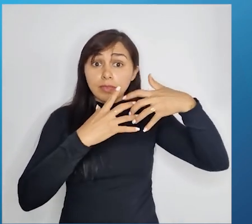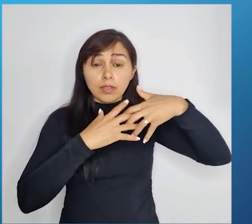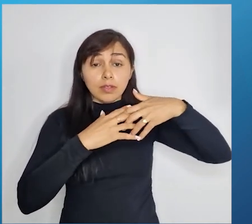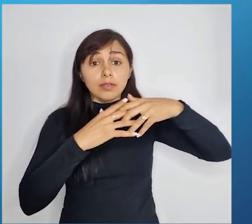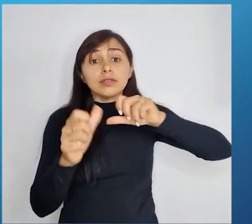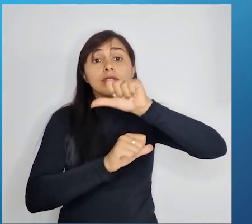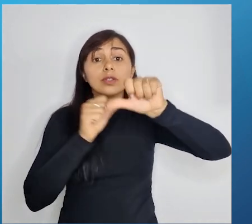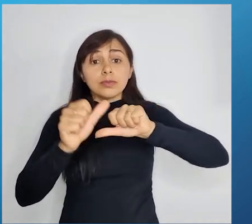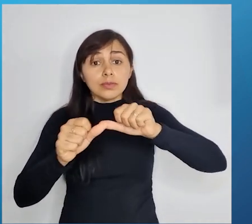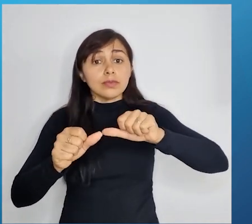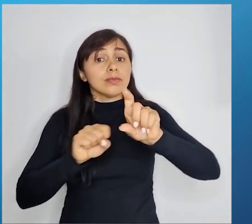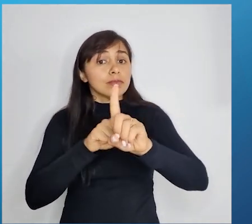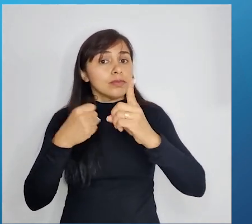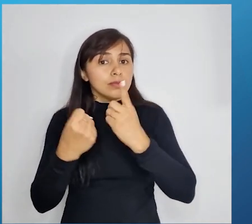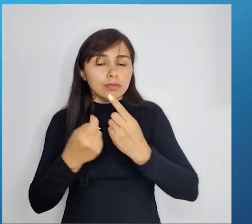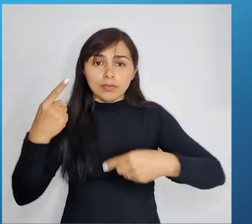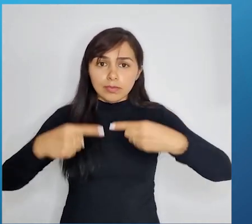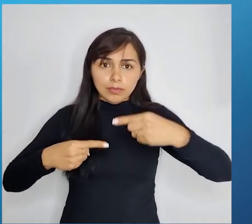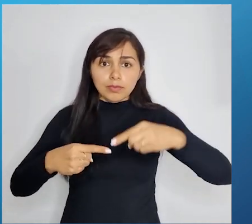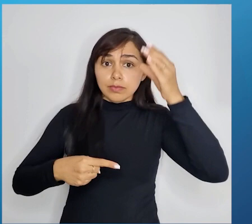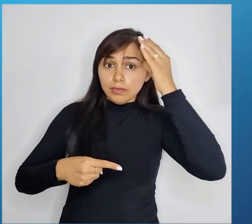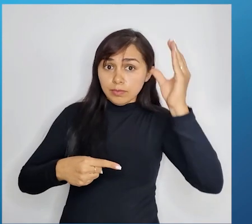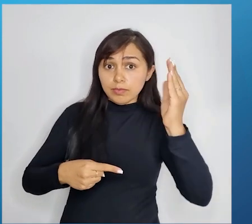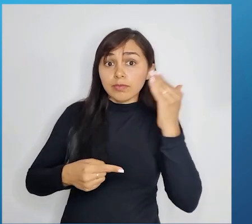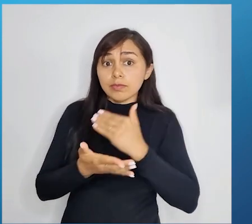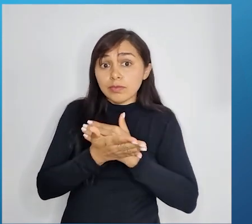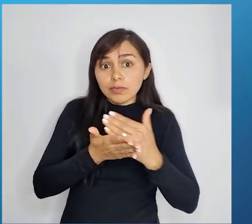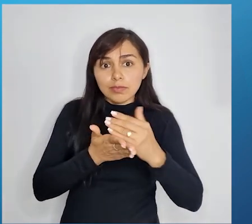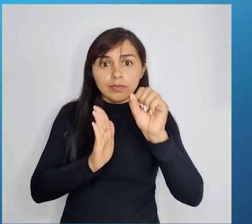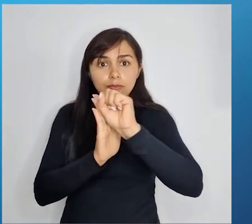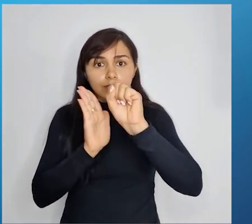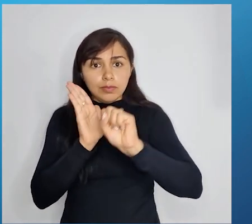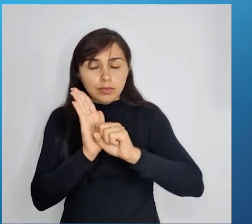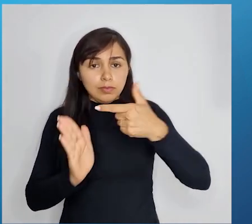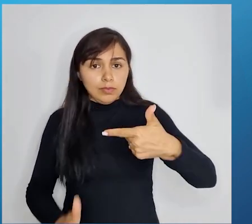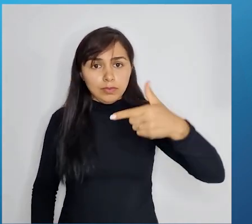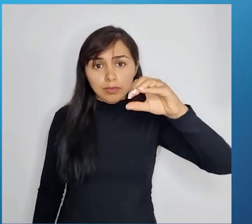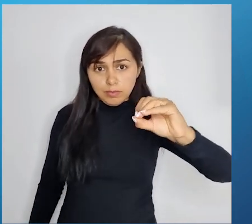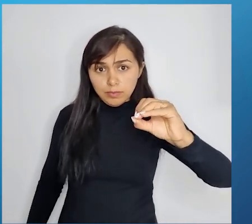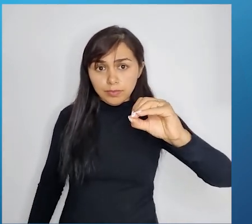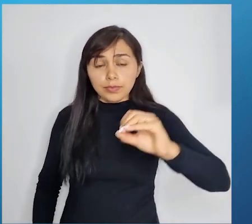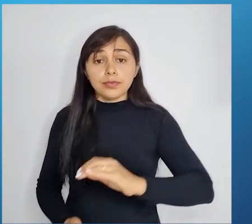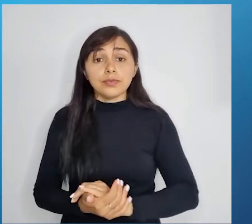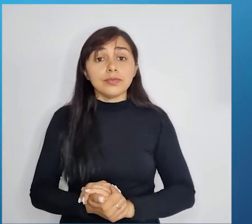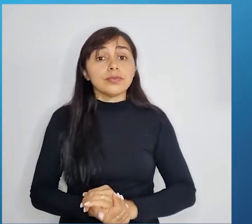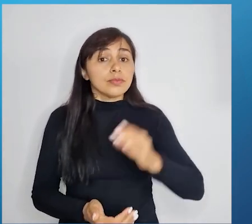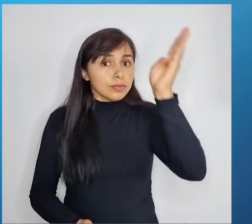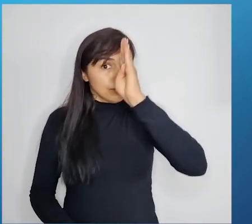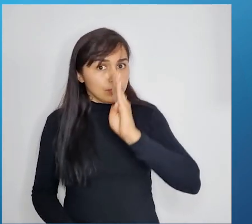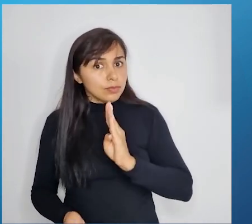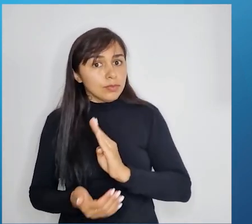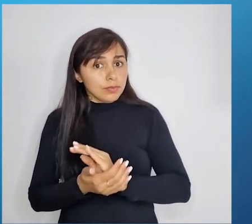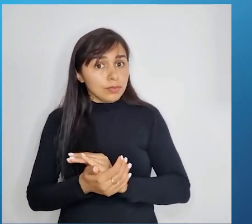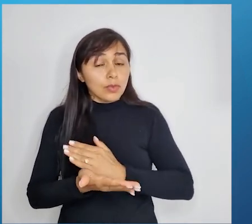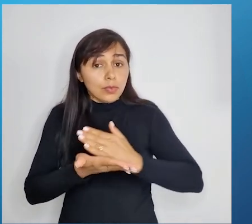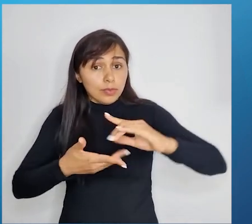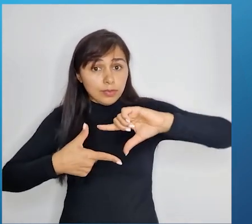sociais, políticas e culturais do início do século XX. No Brasil, o modernismo teve início oficialmente